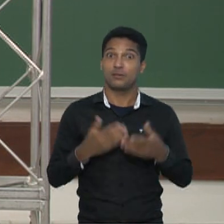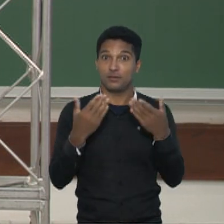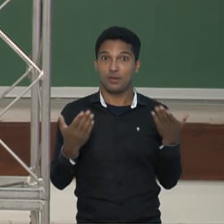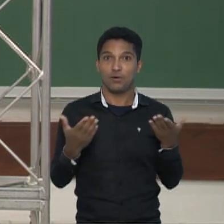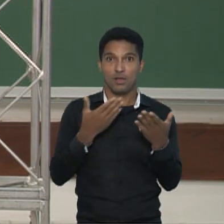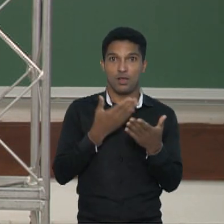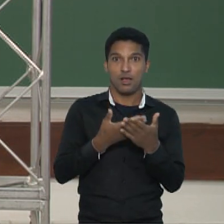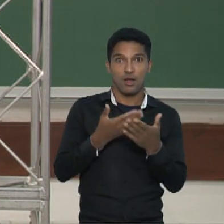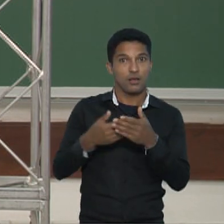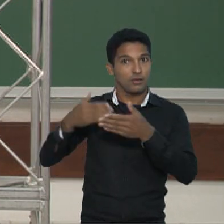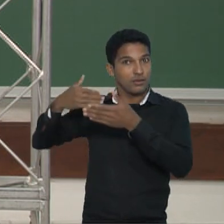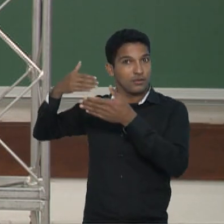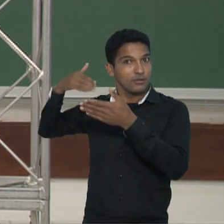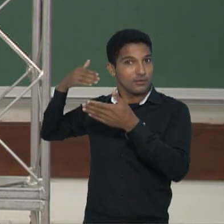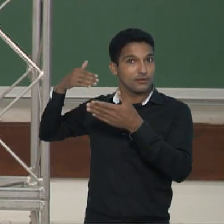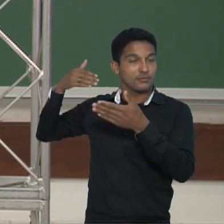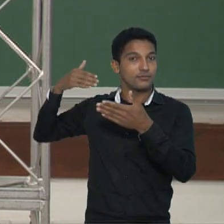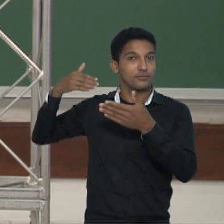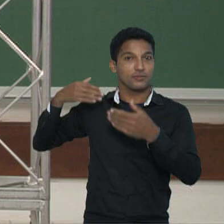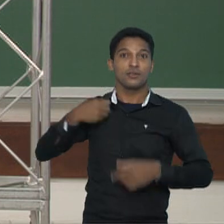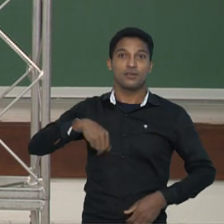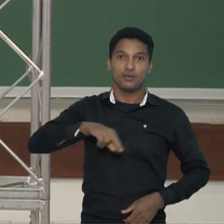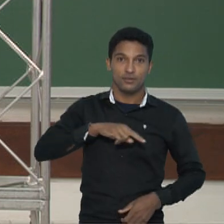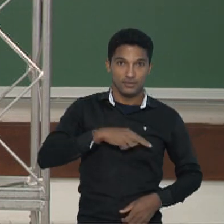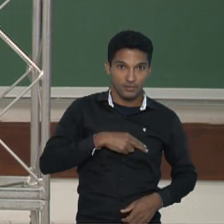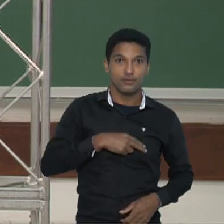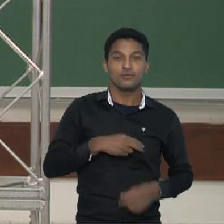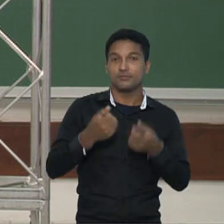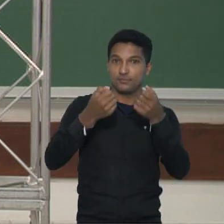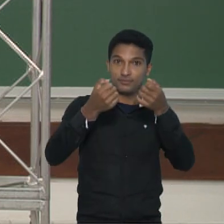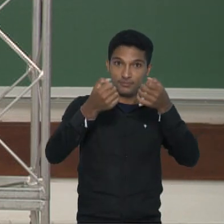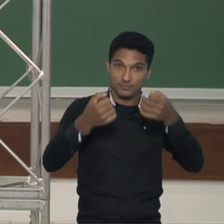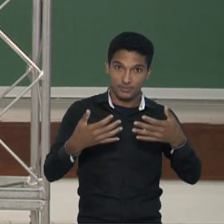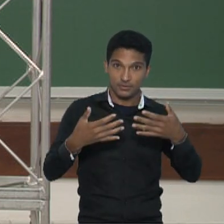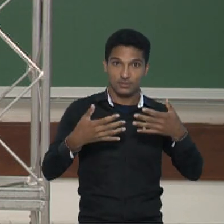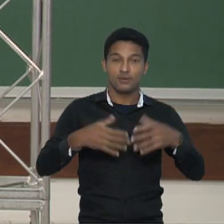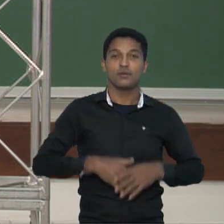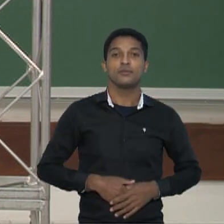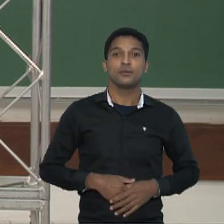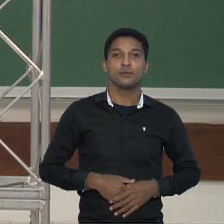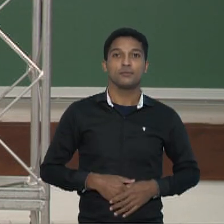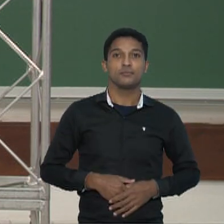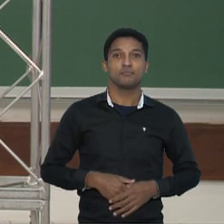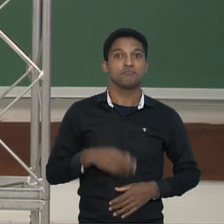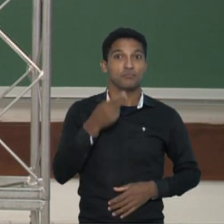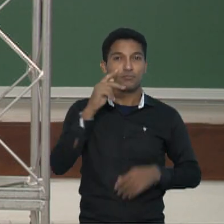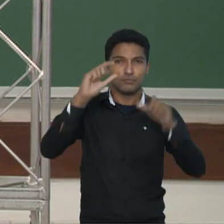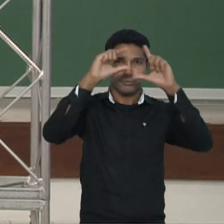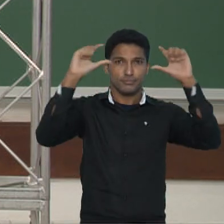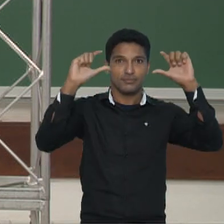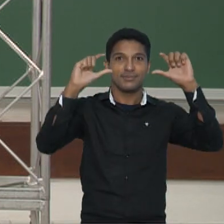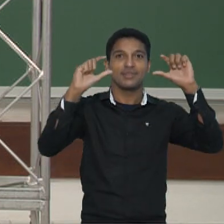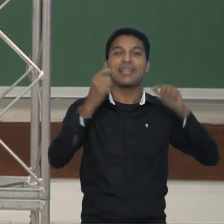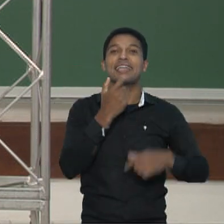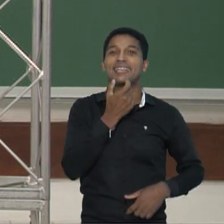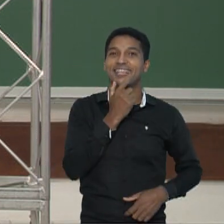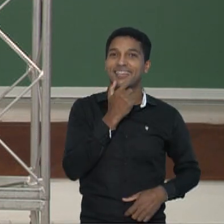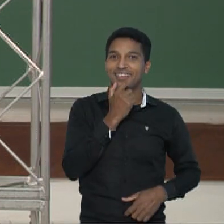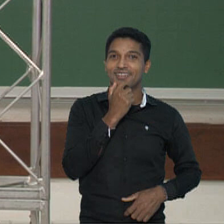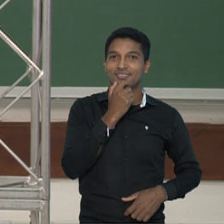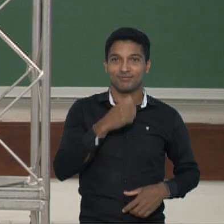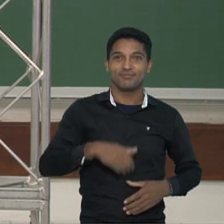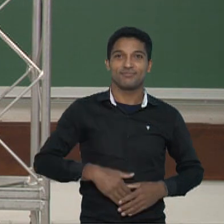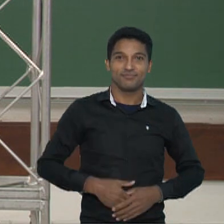aula anterior, nós estávamos falando sobre as family members. Lembram? A teacher falou que nós vamos